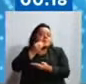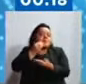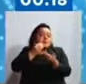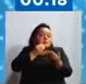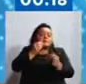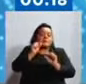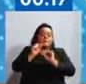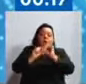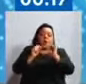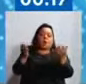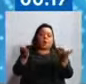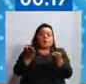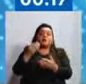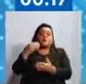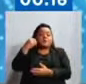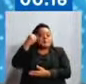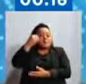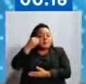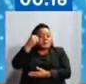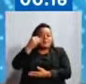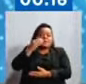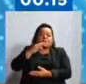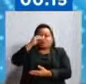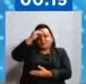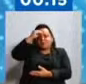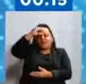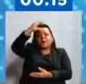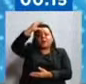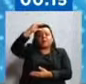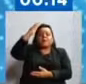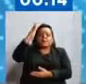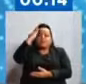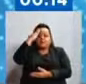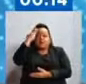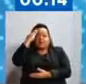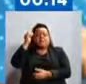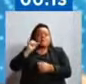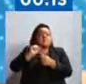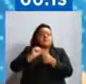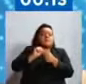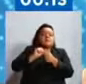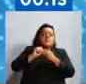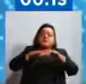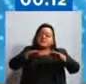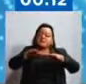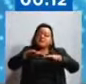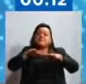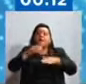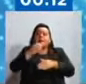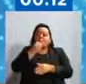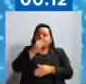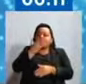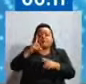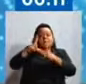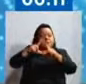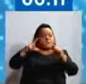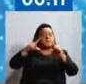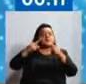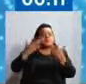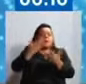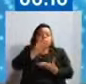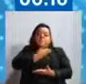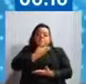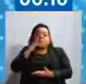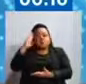experiência, tenho conhecimento. Eu sei fazer, sei onde estão os recursos. Transito bem em Brasília. Sou amigo do atual presidente da República.